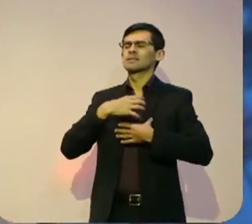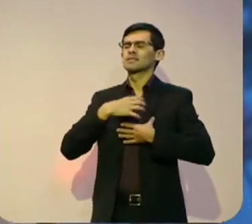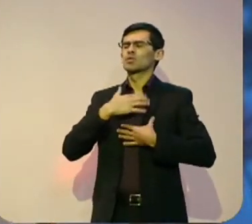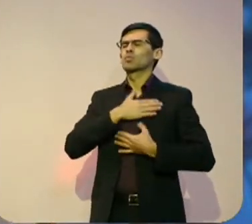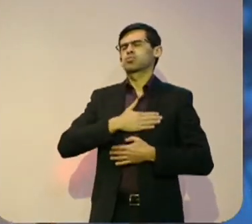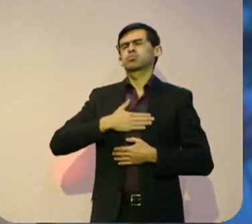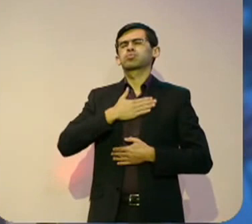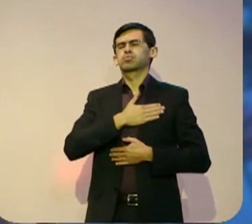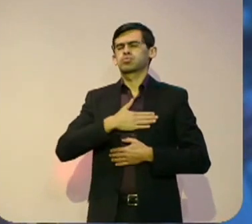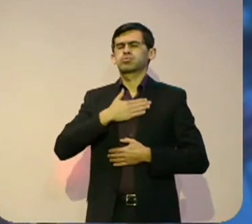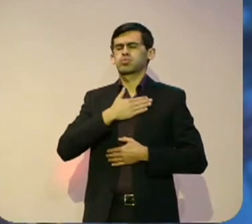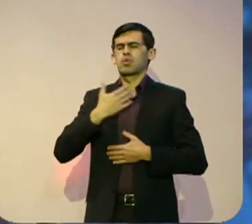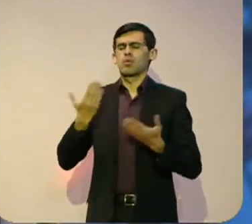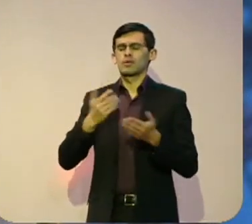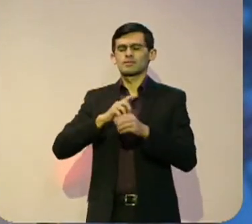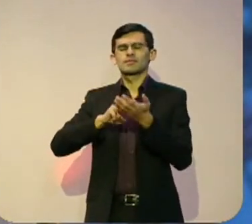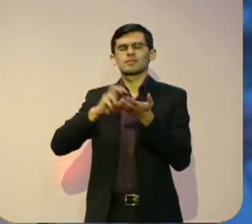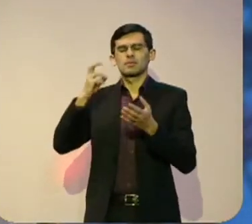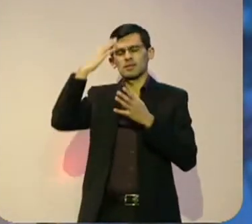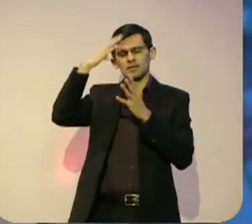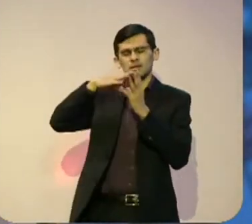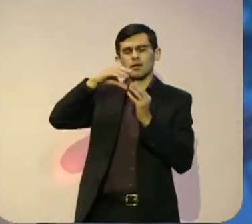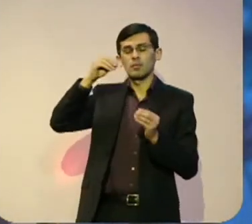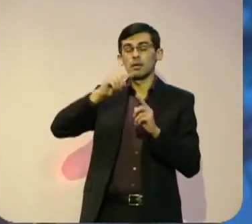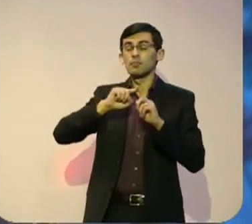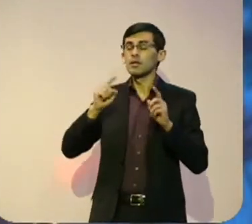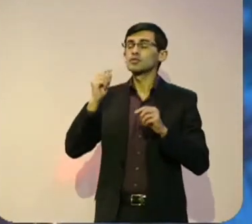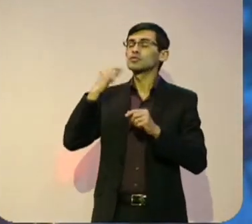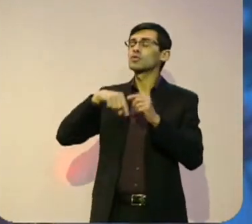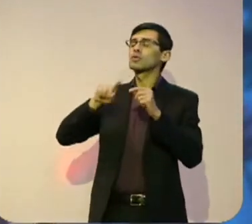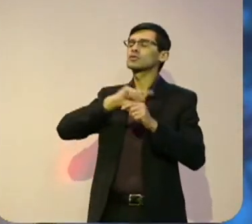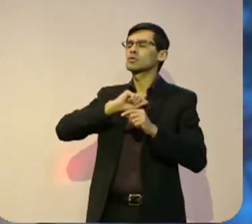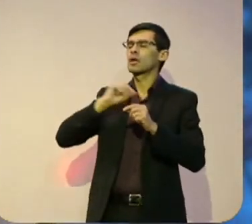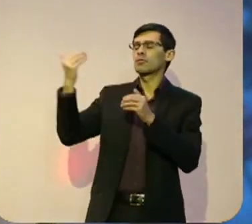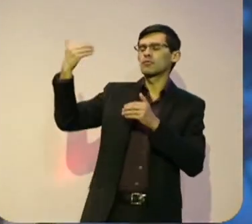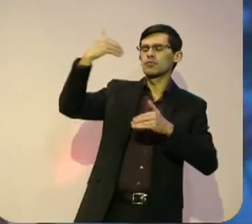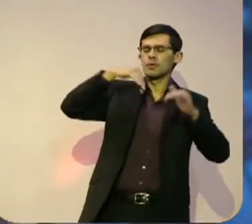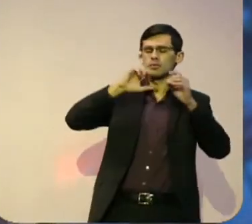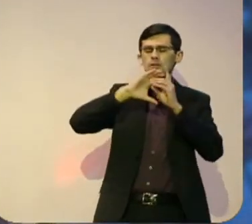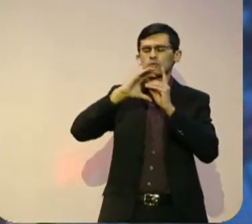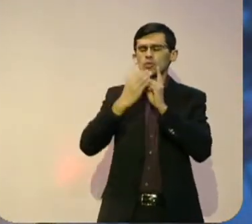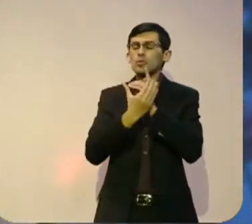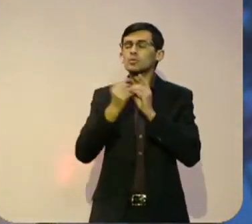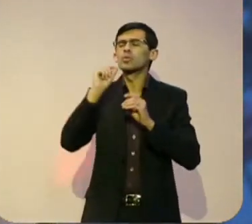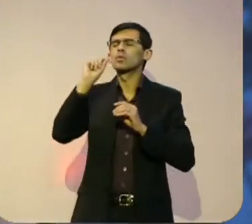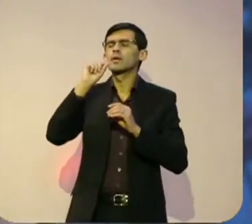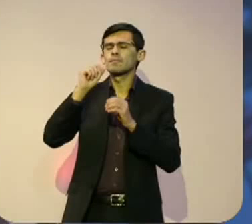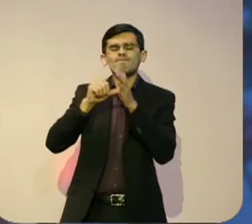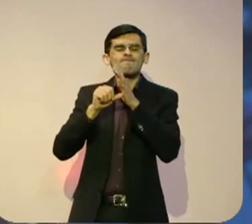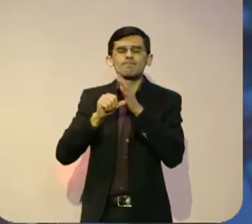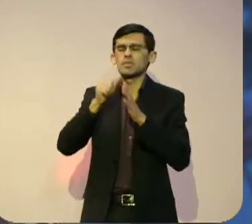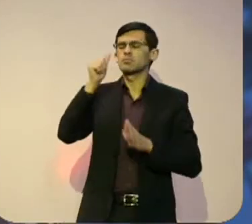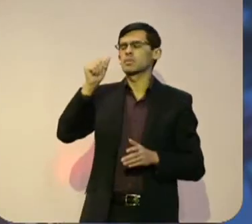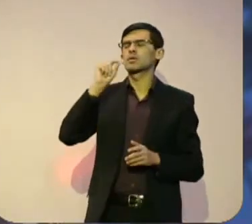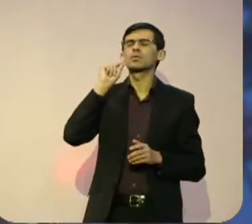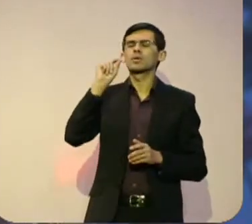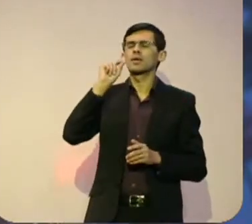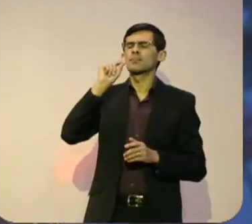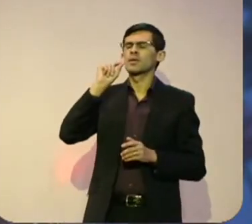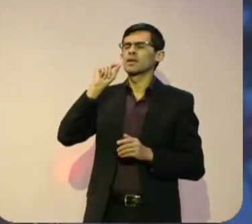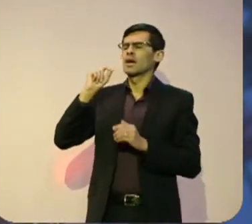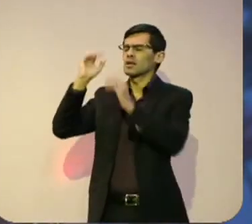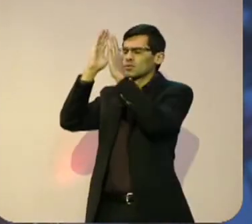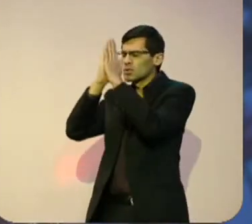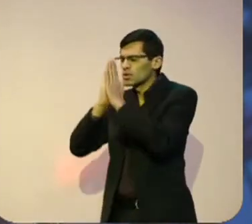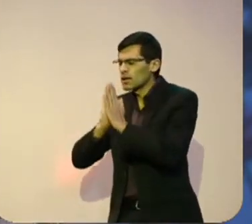tão gostoso na nossa alma. Mas nós viemos aqui muito mais, em primeiro lugar, por Tua